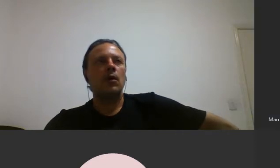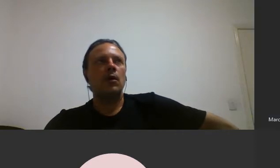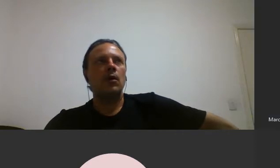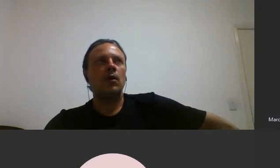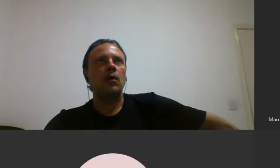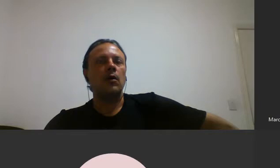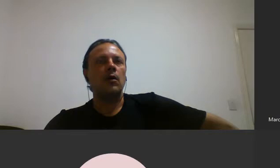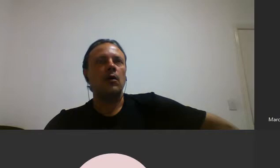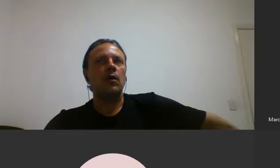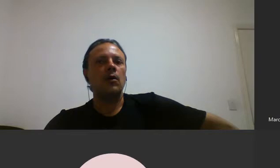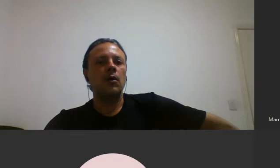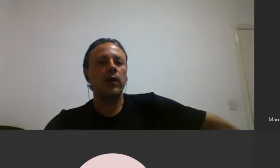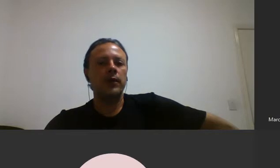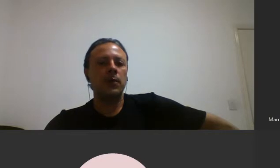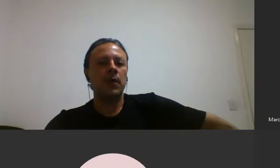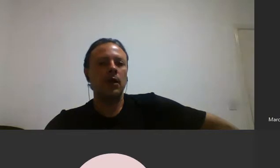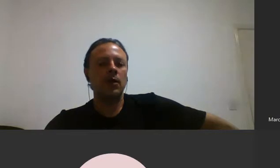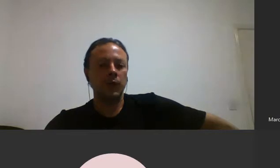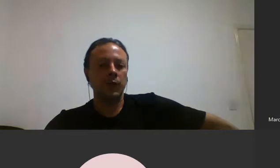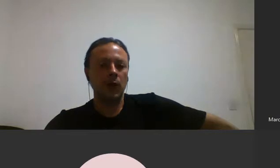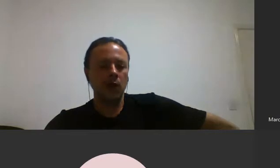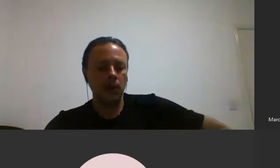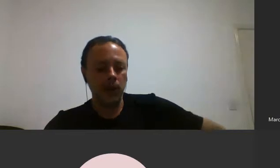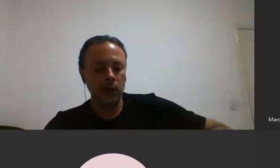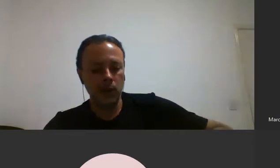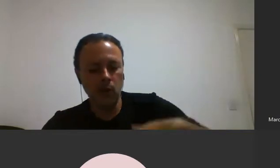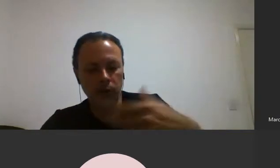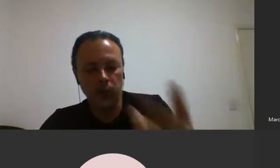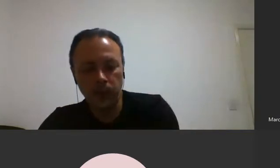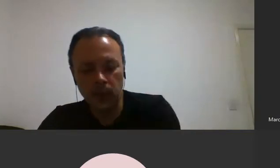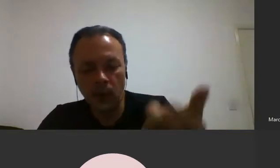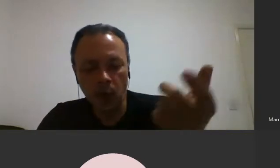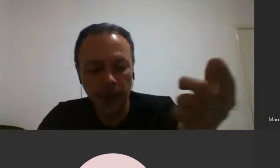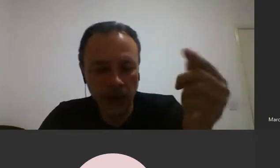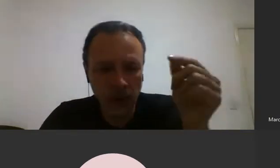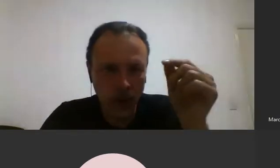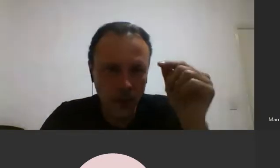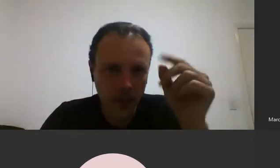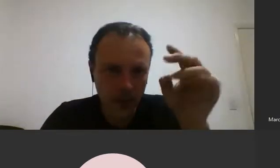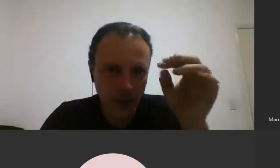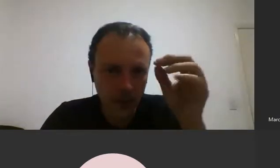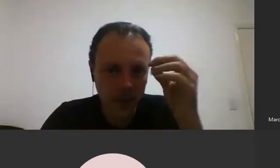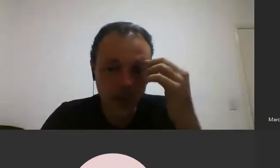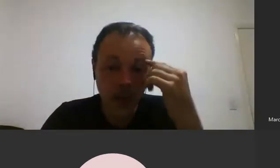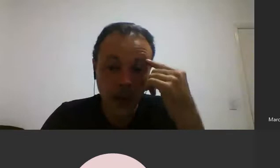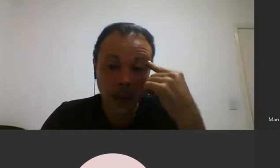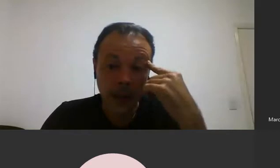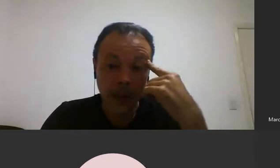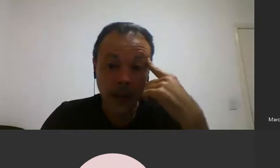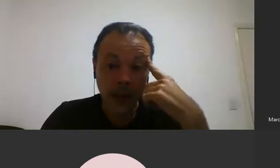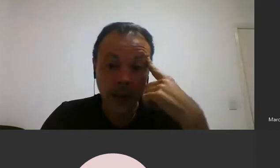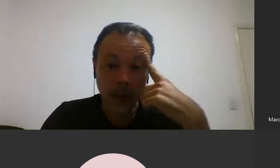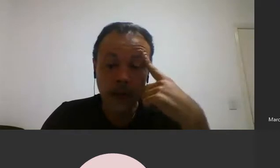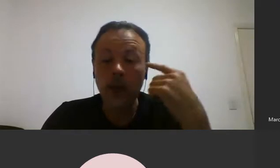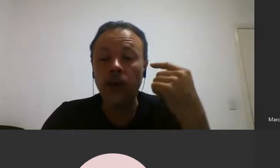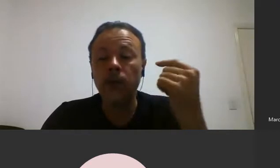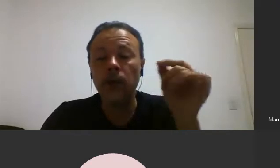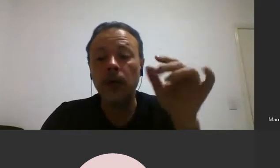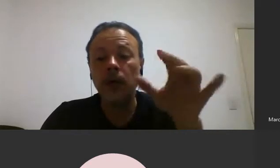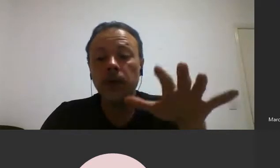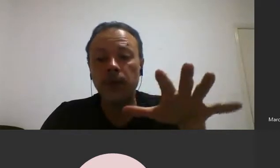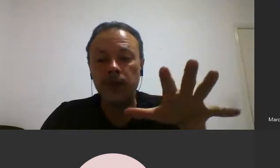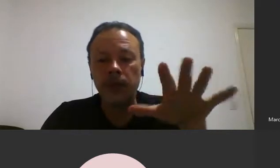Olha, eu não recebi nada oficial, mas eu ouvi o pessoal comentando ontem, os alunos, que